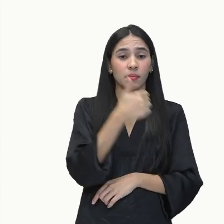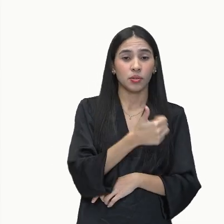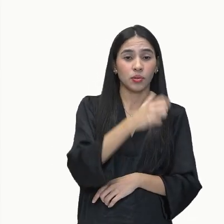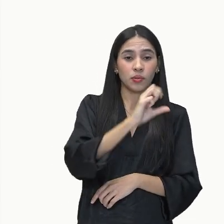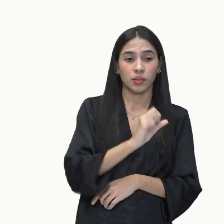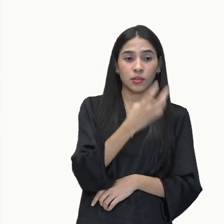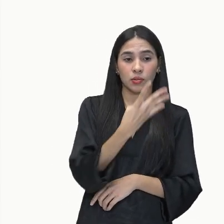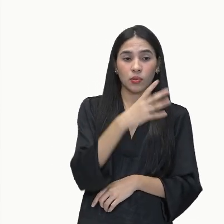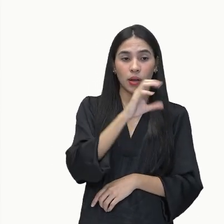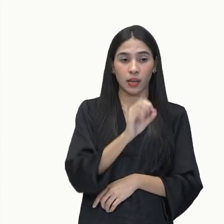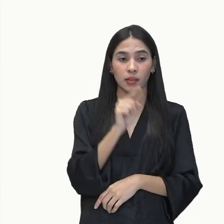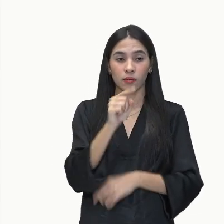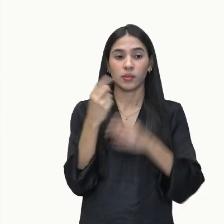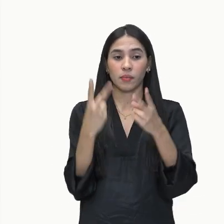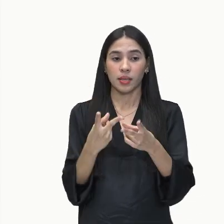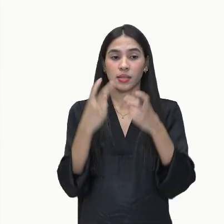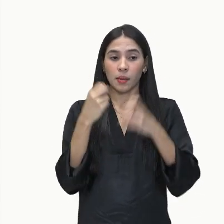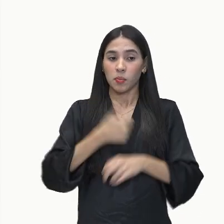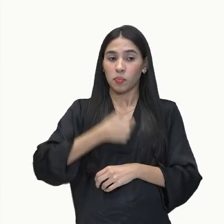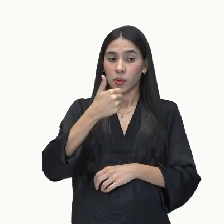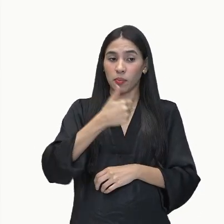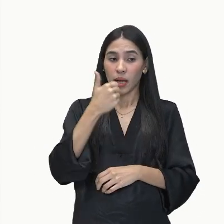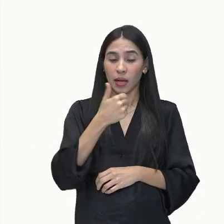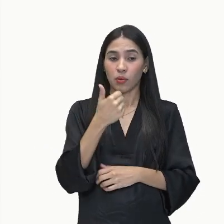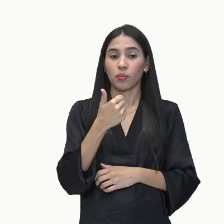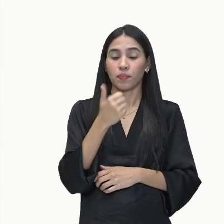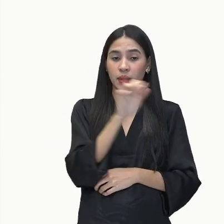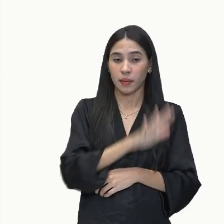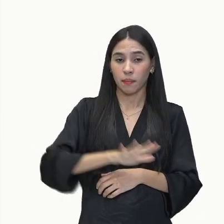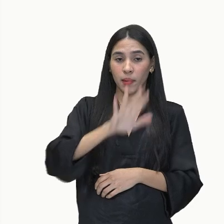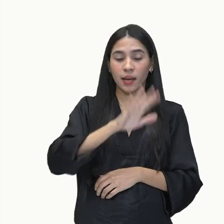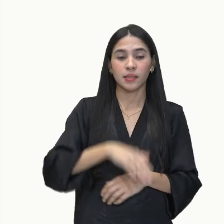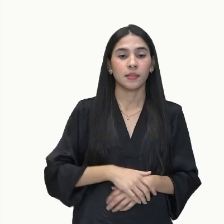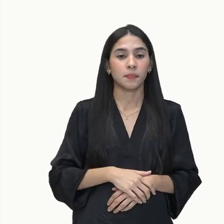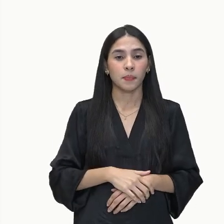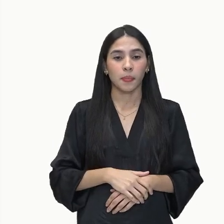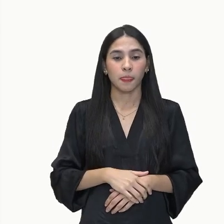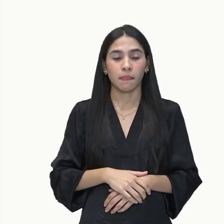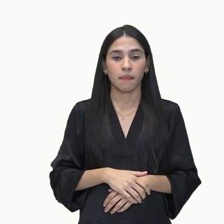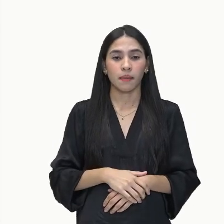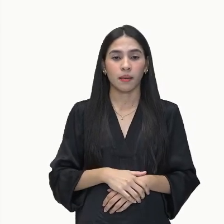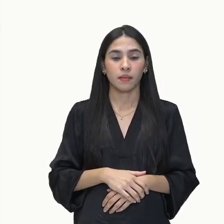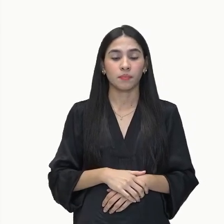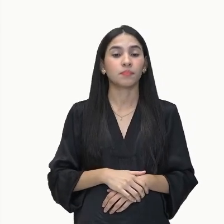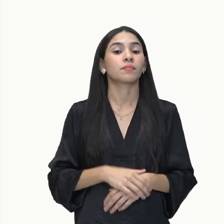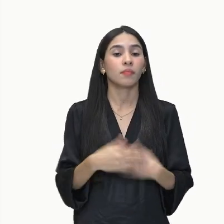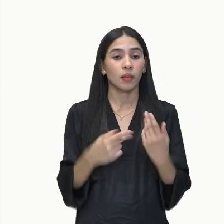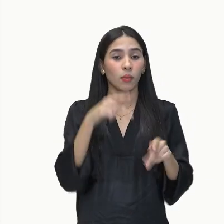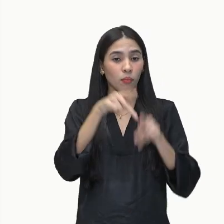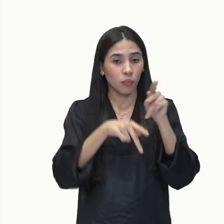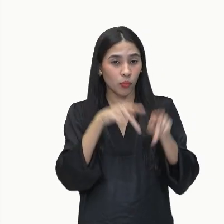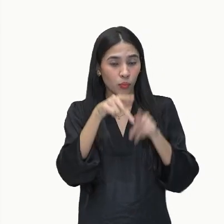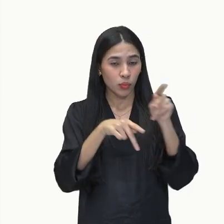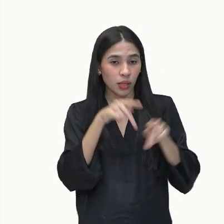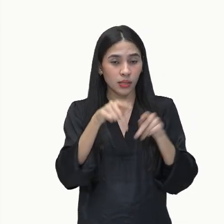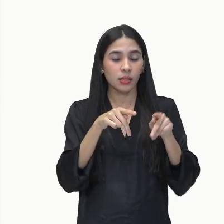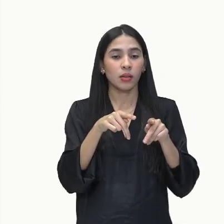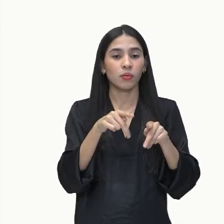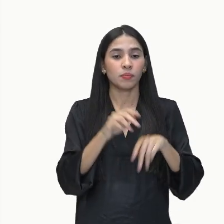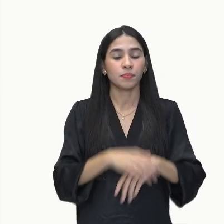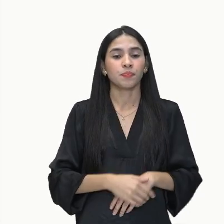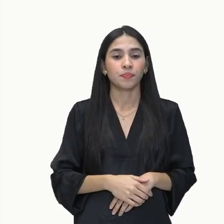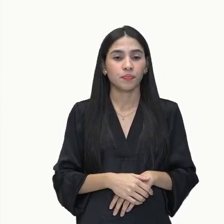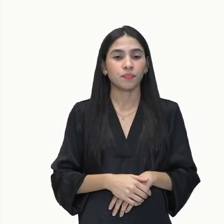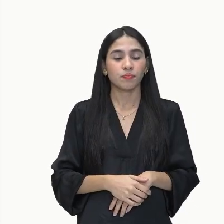observar no primeiro mapa, as áreas urbanizadas, a população urbana, perdão, ela